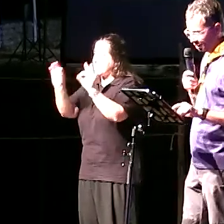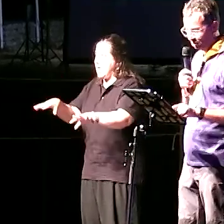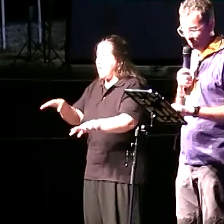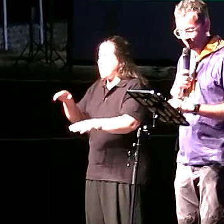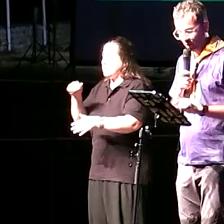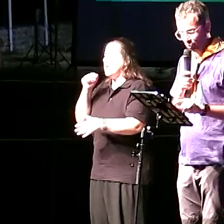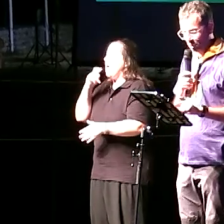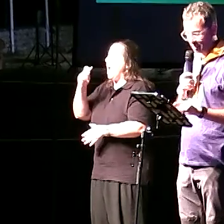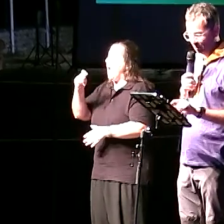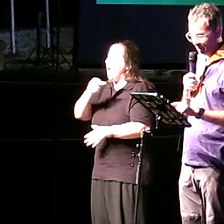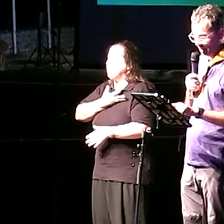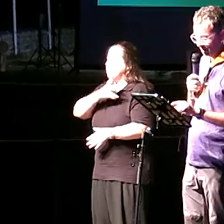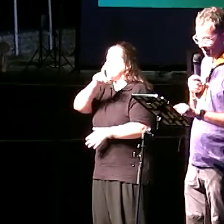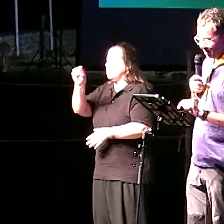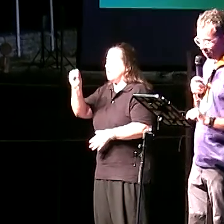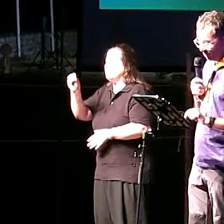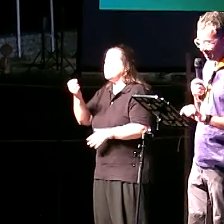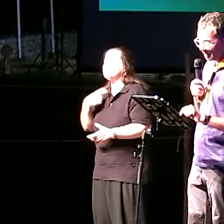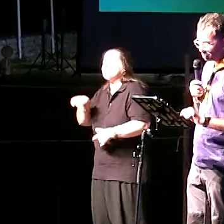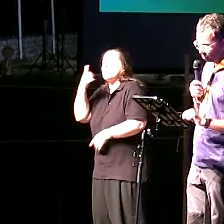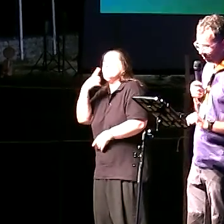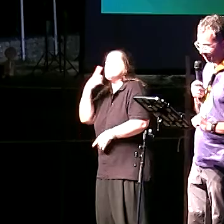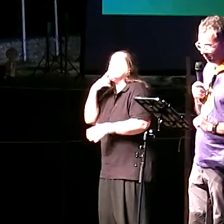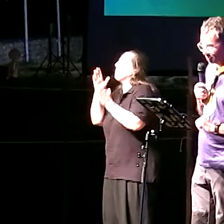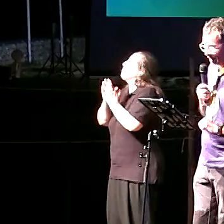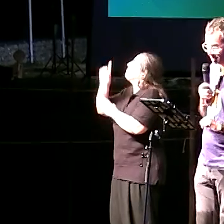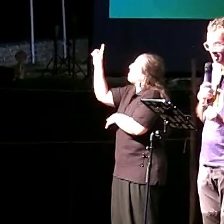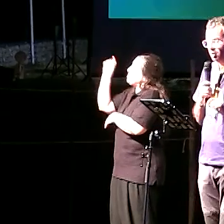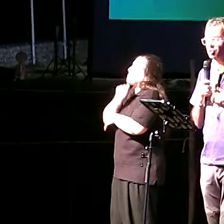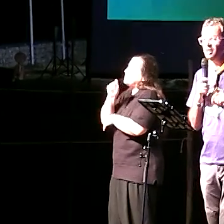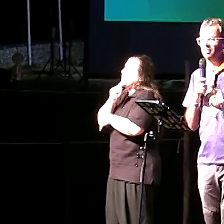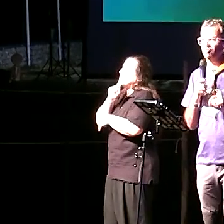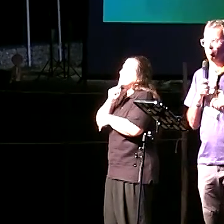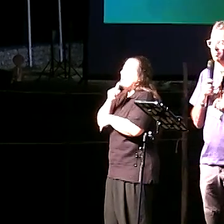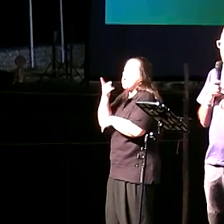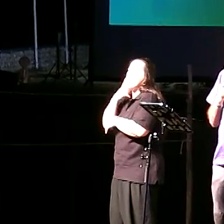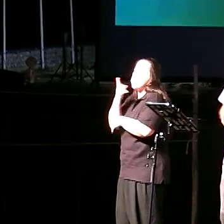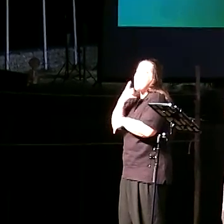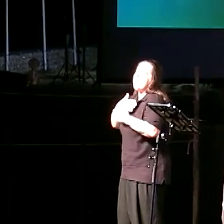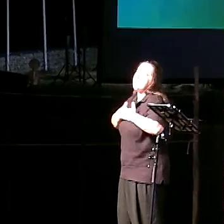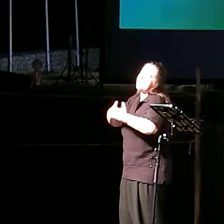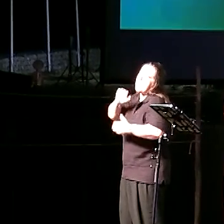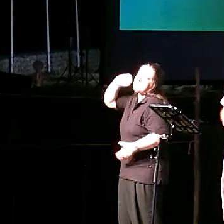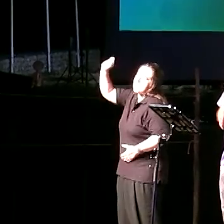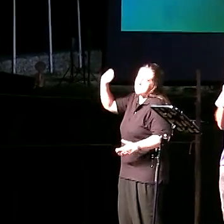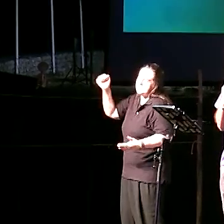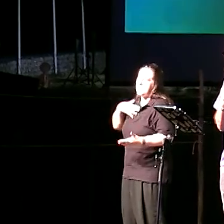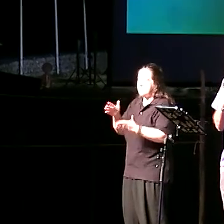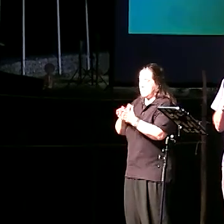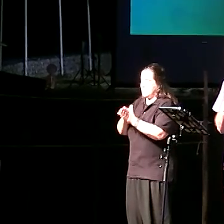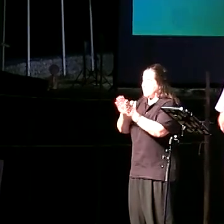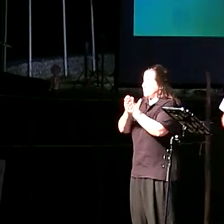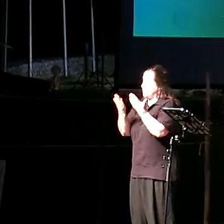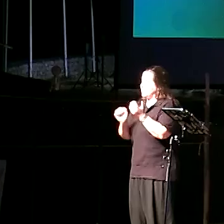Deus Este é o título do nosso Campori experimentar a sua perfeita vontade eu gostaria de vos convidar a ligar as bíblias